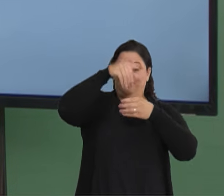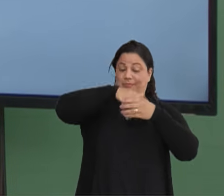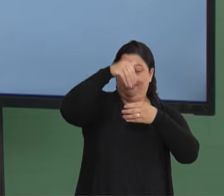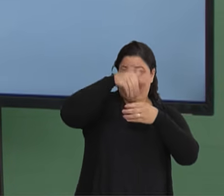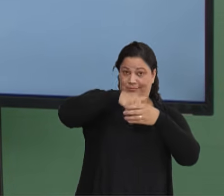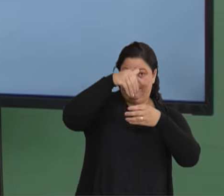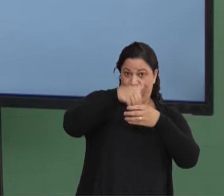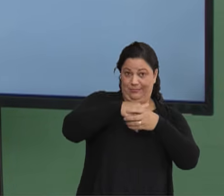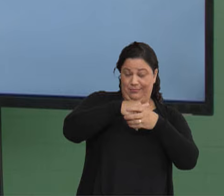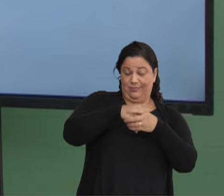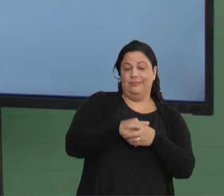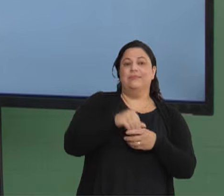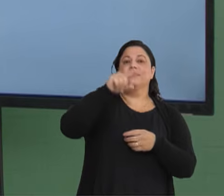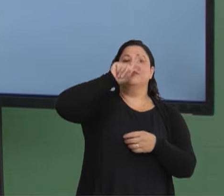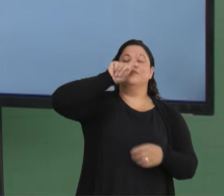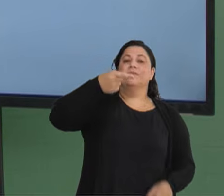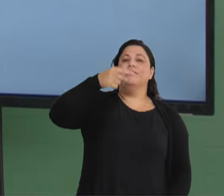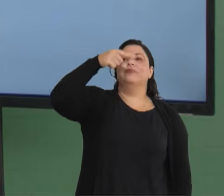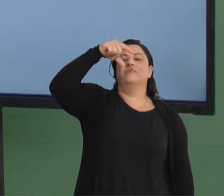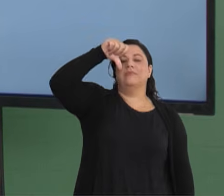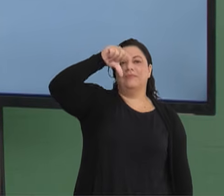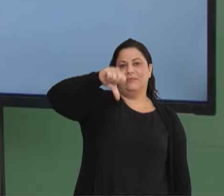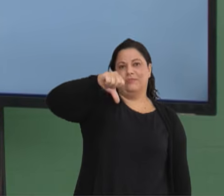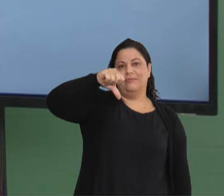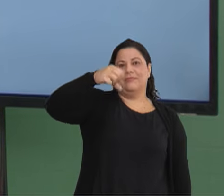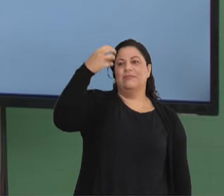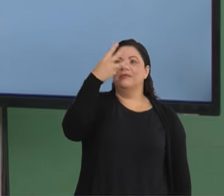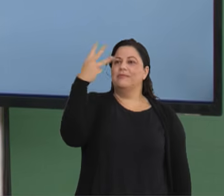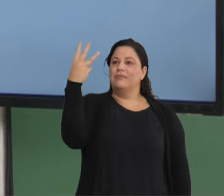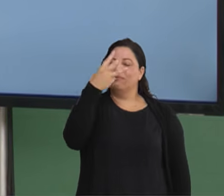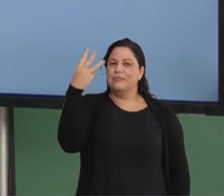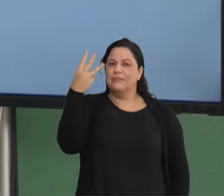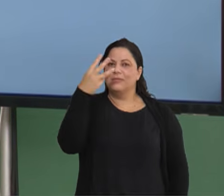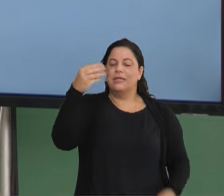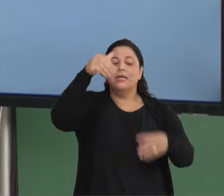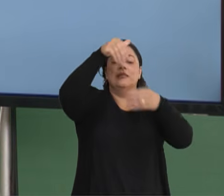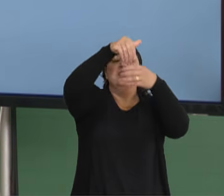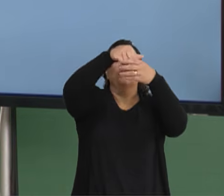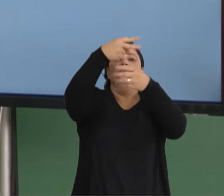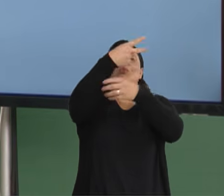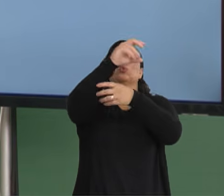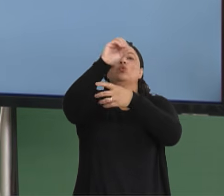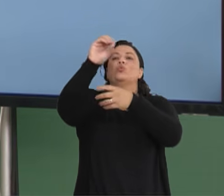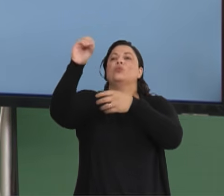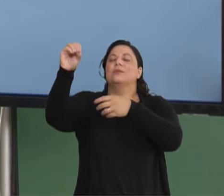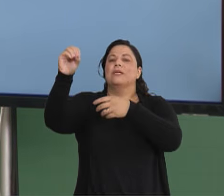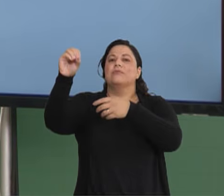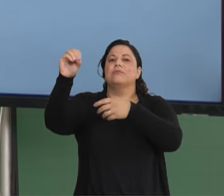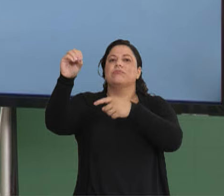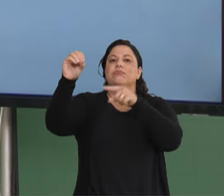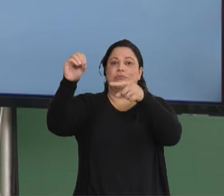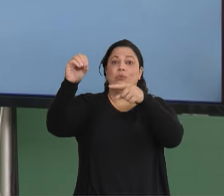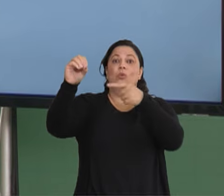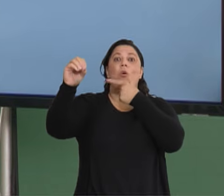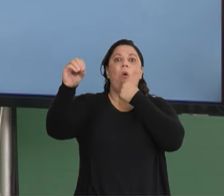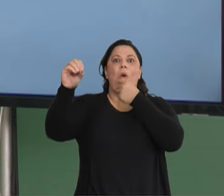foram 200. 200 deputados do Brasil inteiro foram eleitos. Só a Carlota, de mulher, os